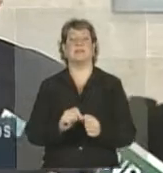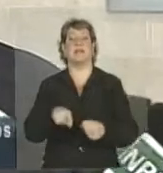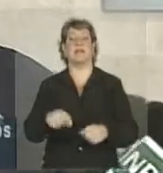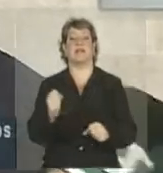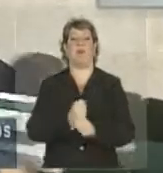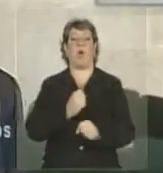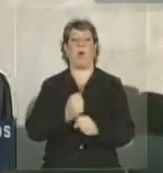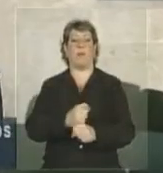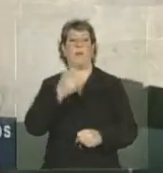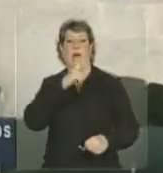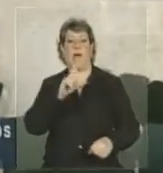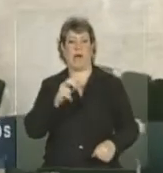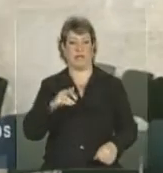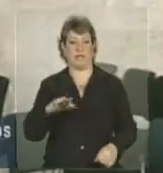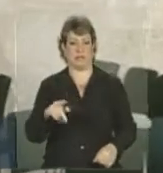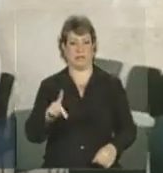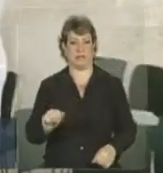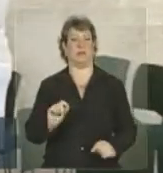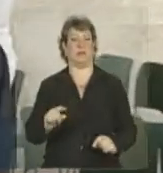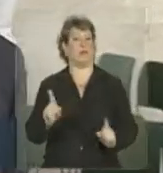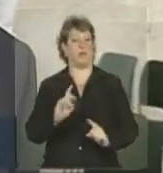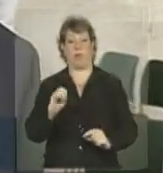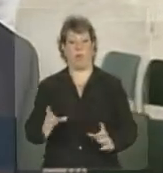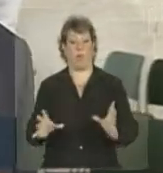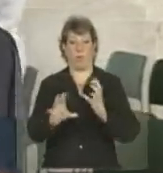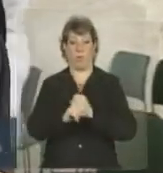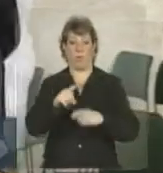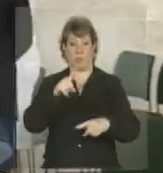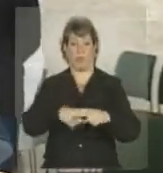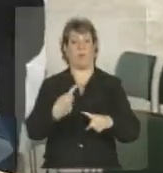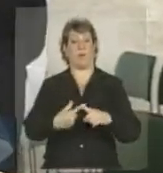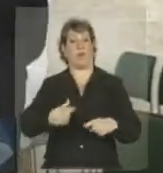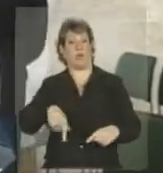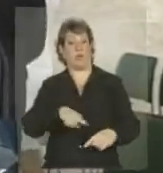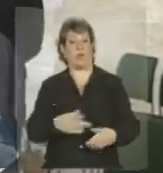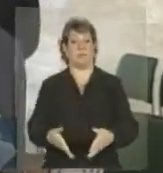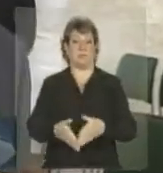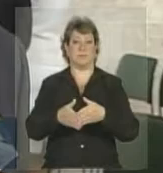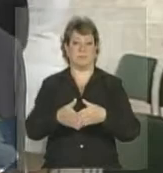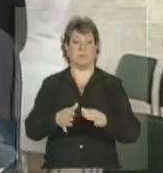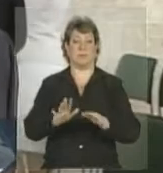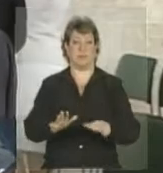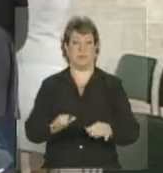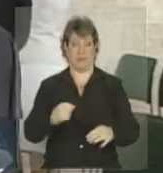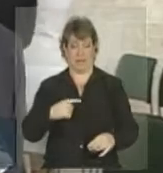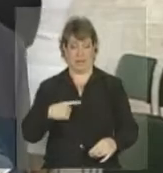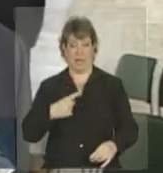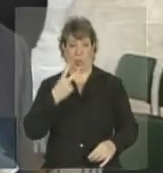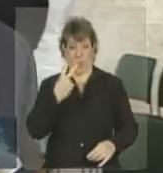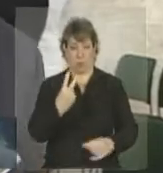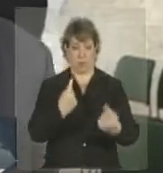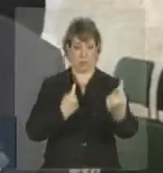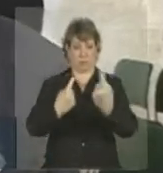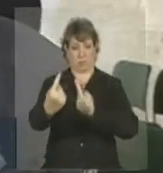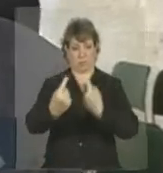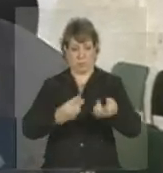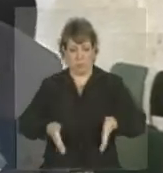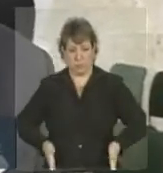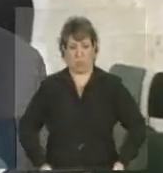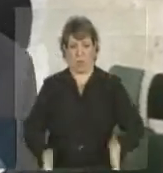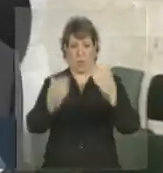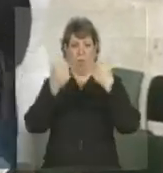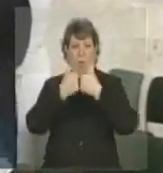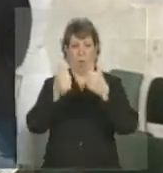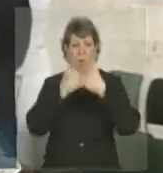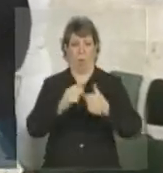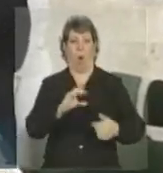seja concluída? Então, não foi o total, porque nós pleiteamos, além dos dois corredores para a região oeste